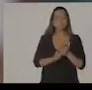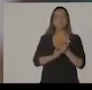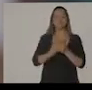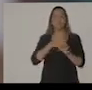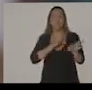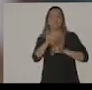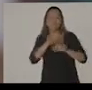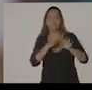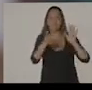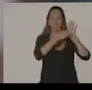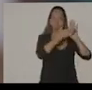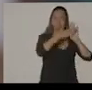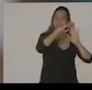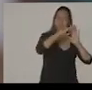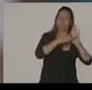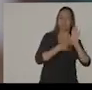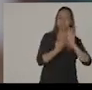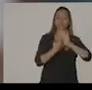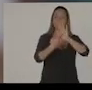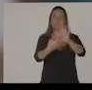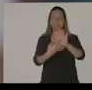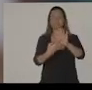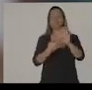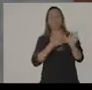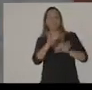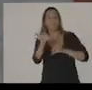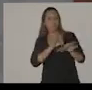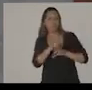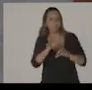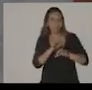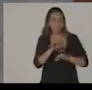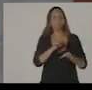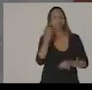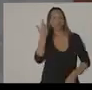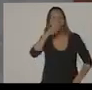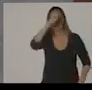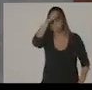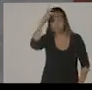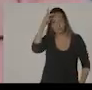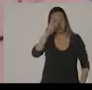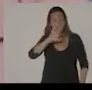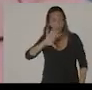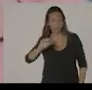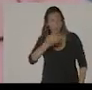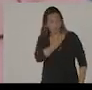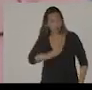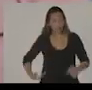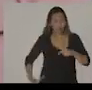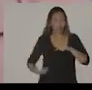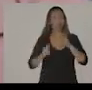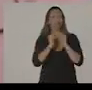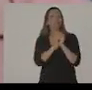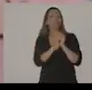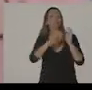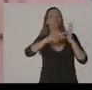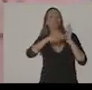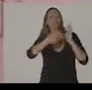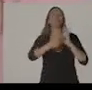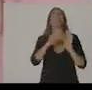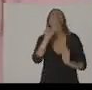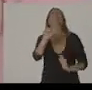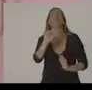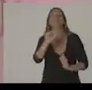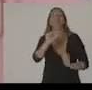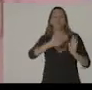confiável de compromisso com todas essas propostas e projetos que ele está colocando nessa campanha atual para ser o prefeito do Rio de Janeiro. Quando se fala governar junto